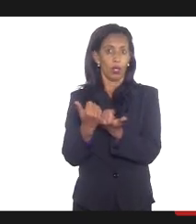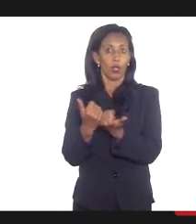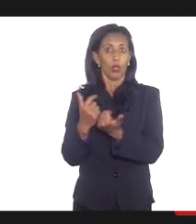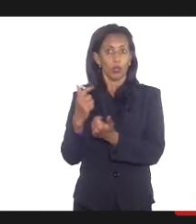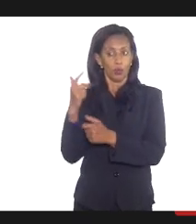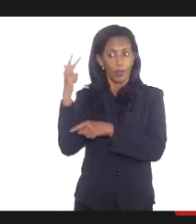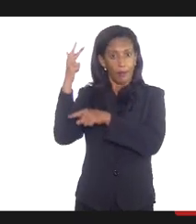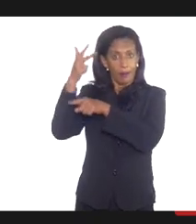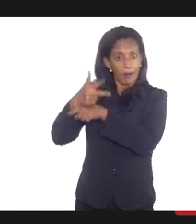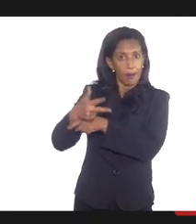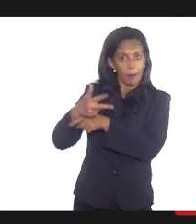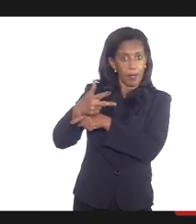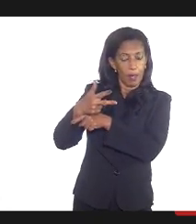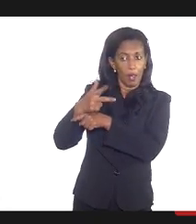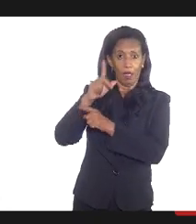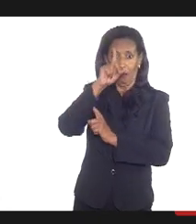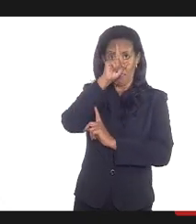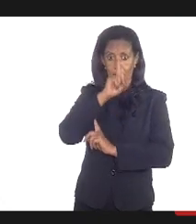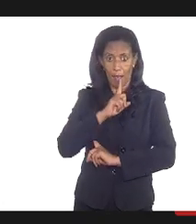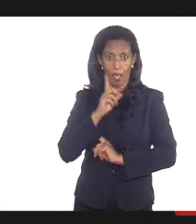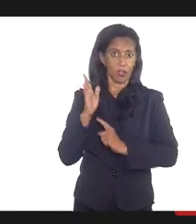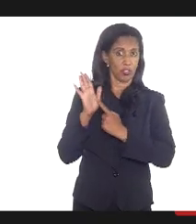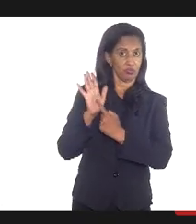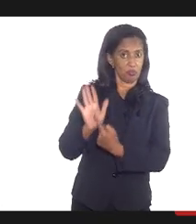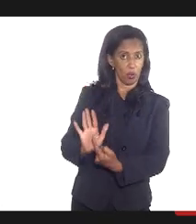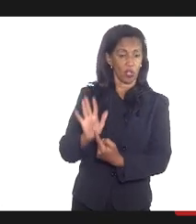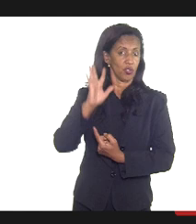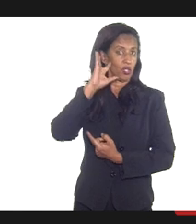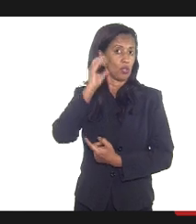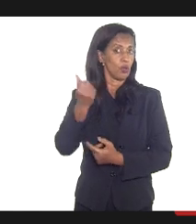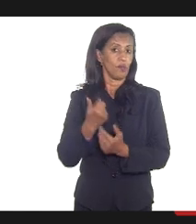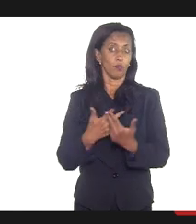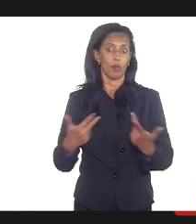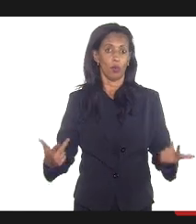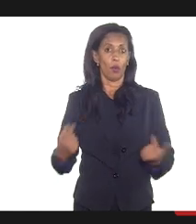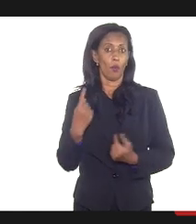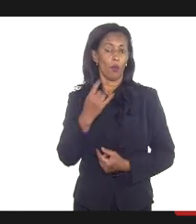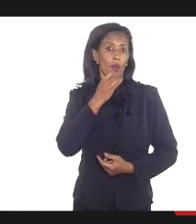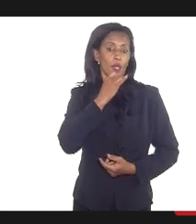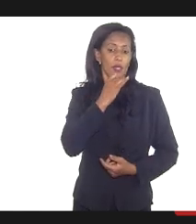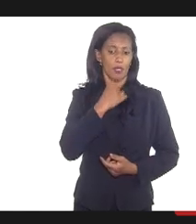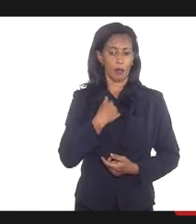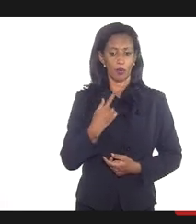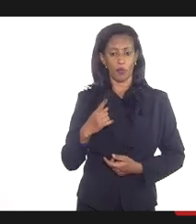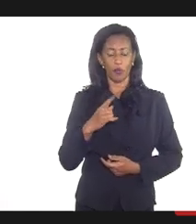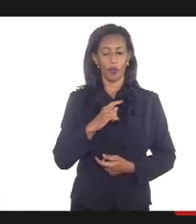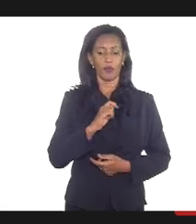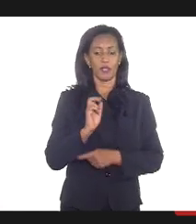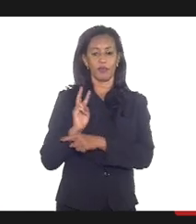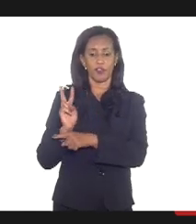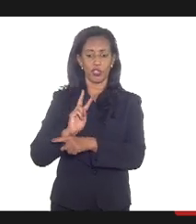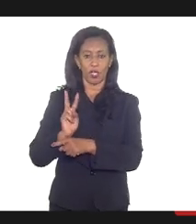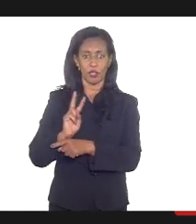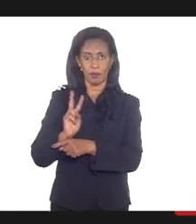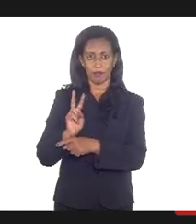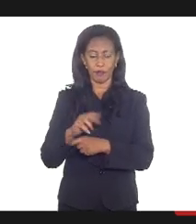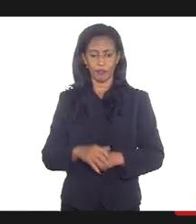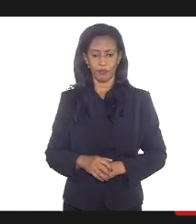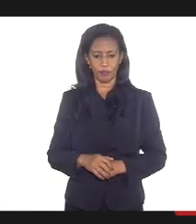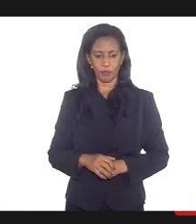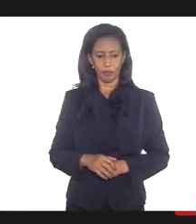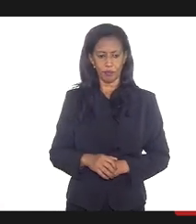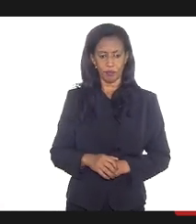imagem fala muito e ela pode elucidar muitas coisas. Como, por exemplo, eu fui fazer uma fiscalização e me